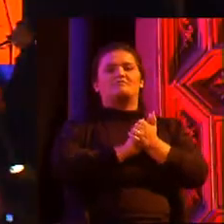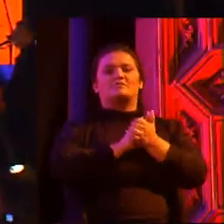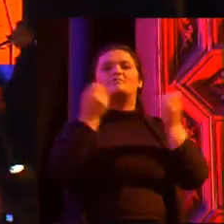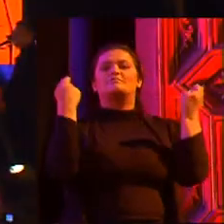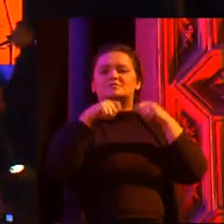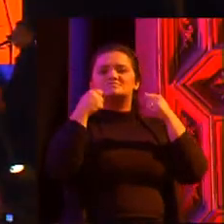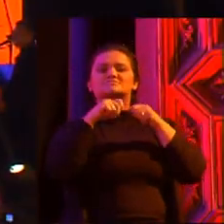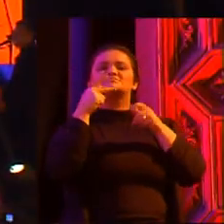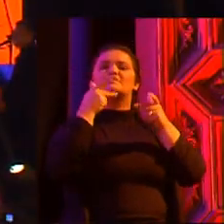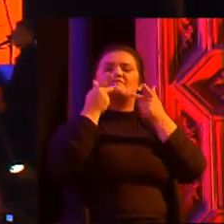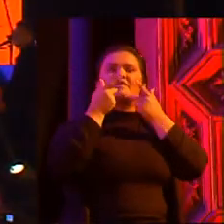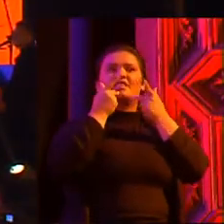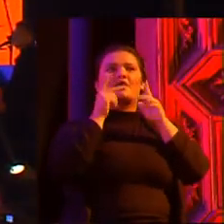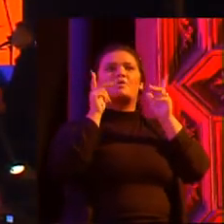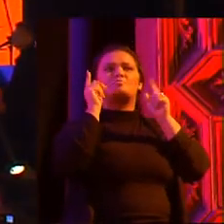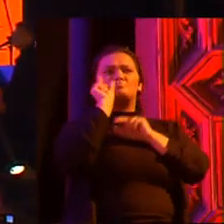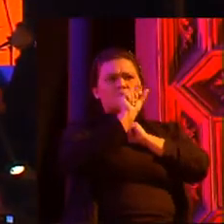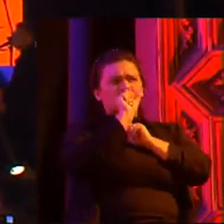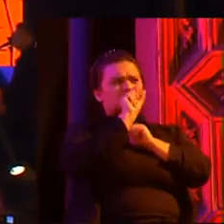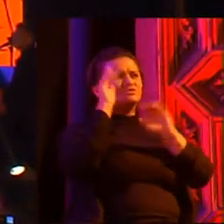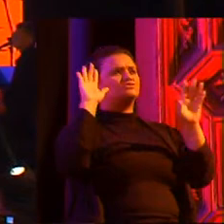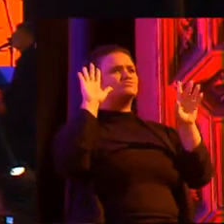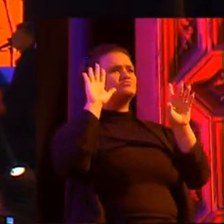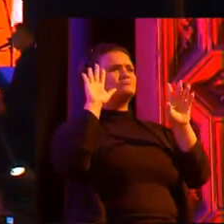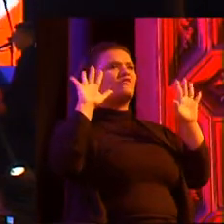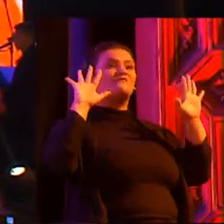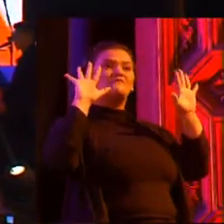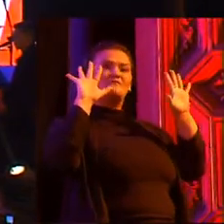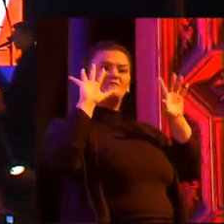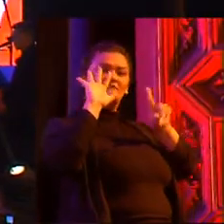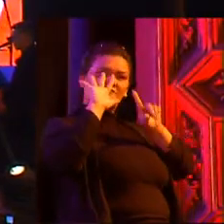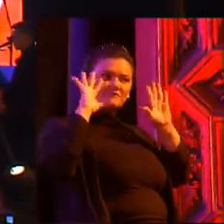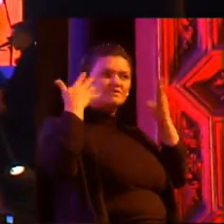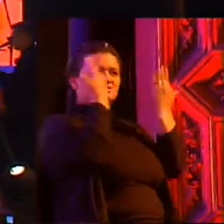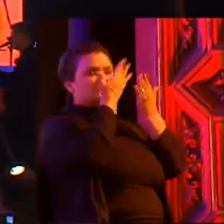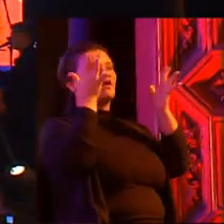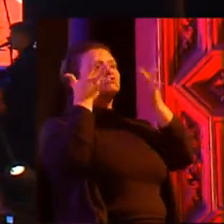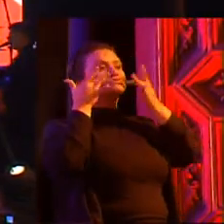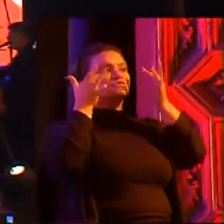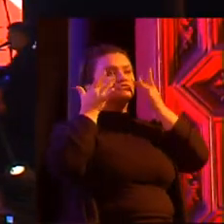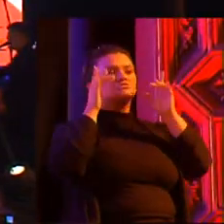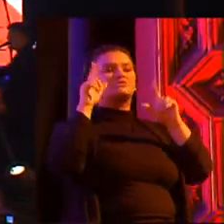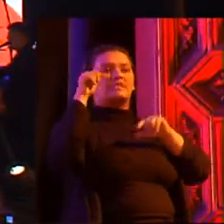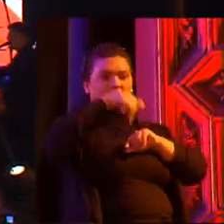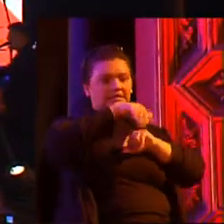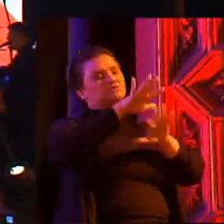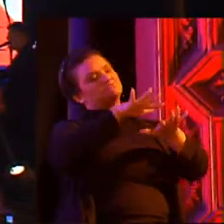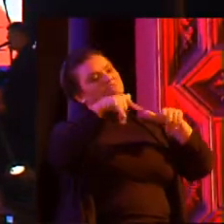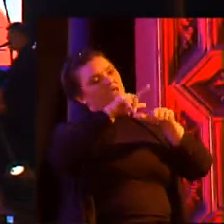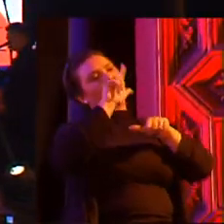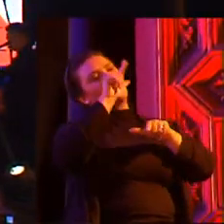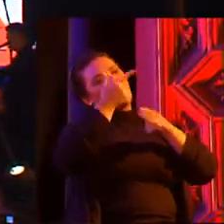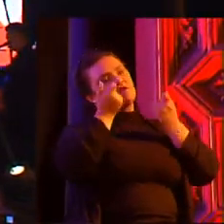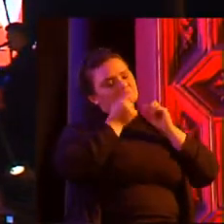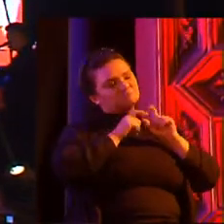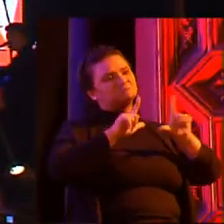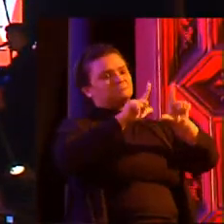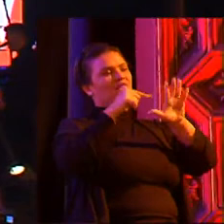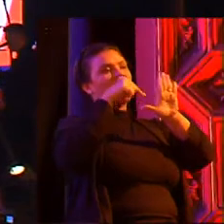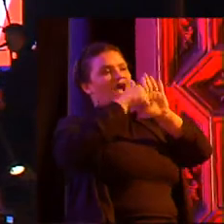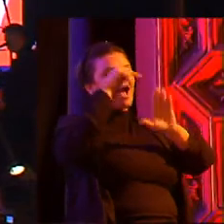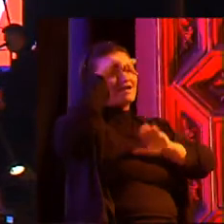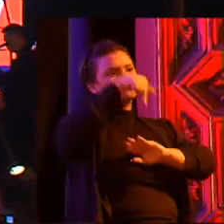um pouquinho do Festival de Ópera, que é o Festival de Ópera do Teatro da Paz, que é uma manifestação da música erudita